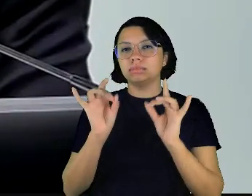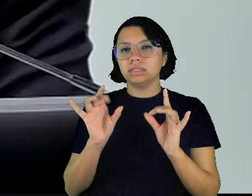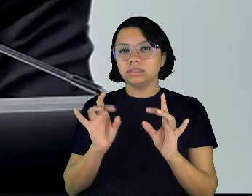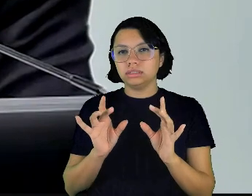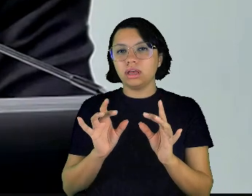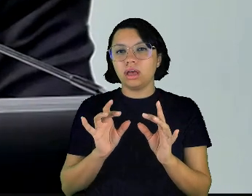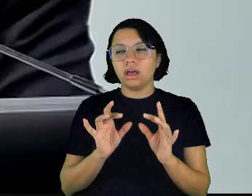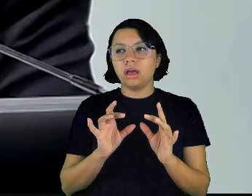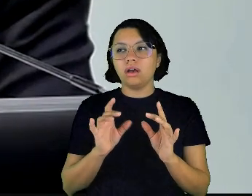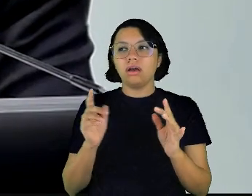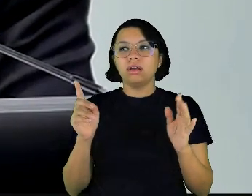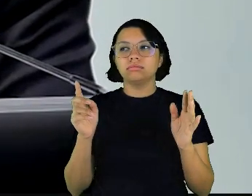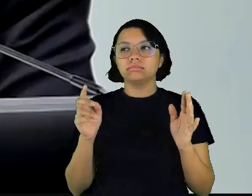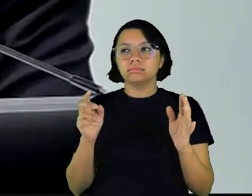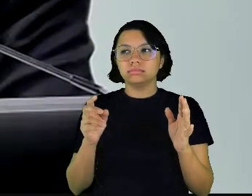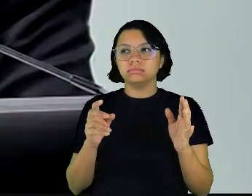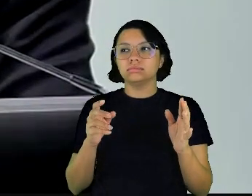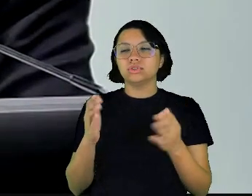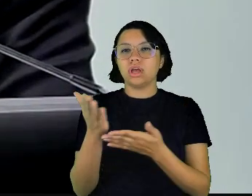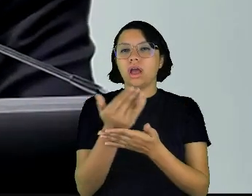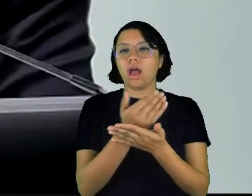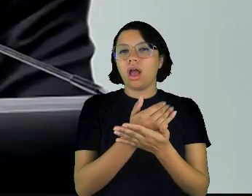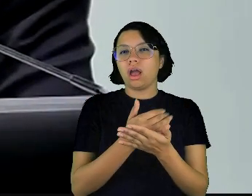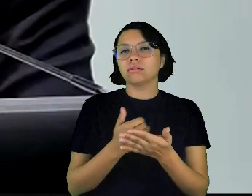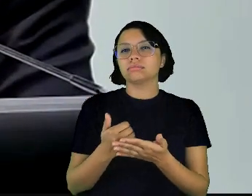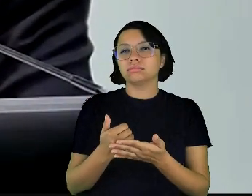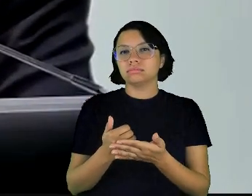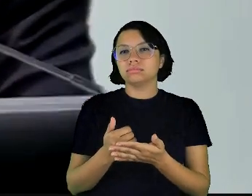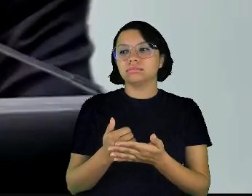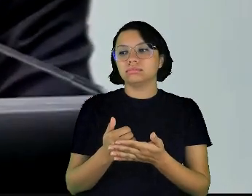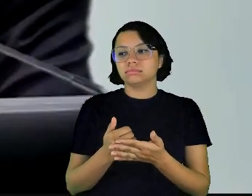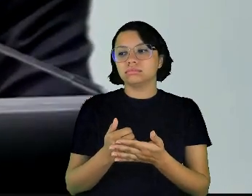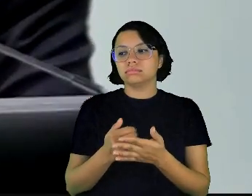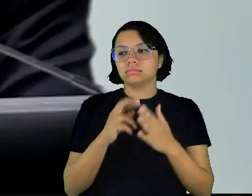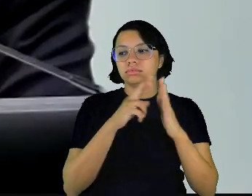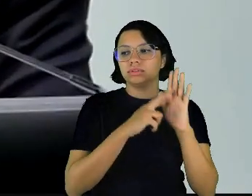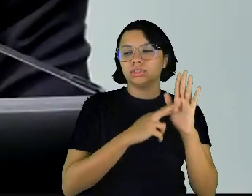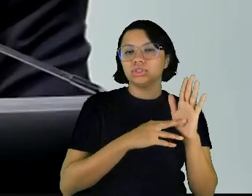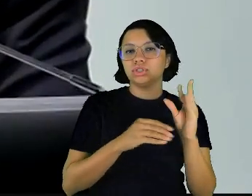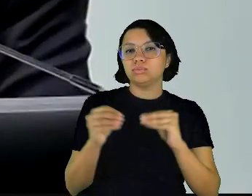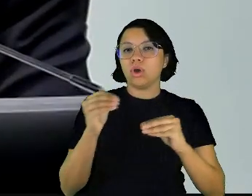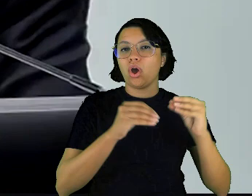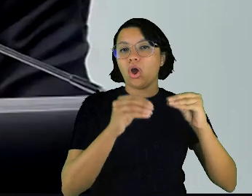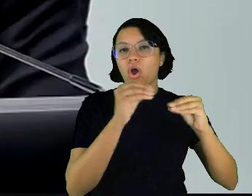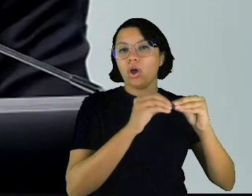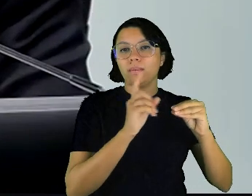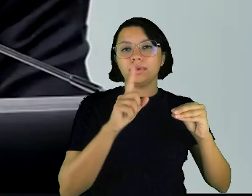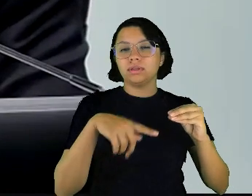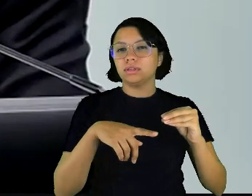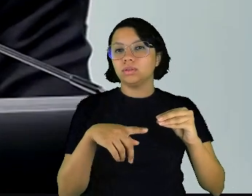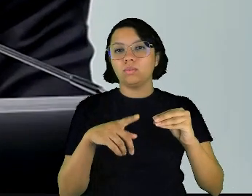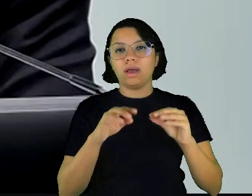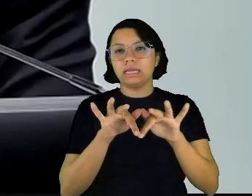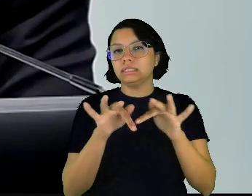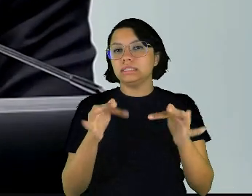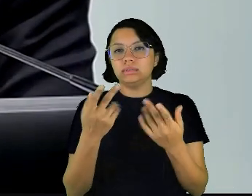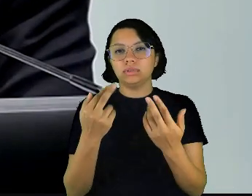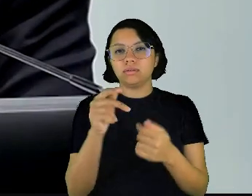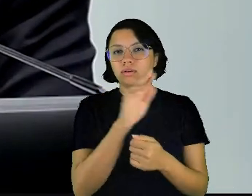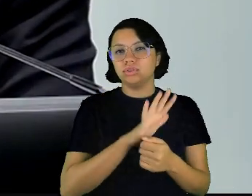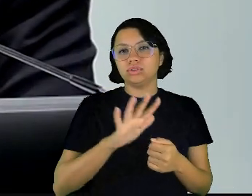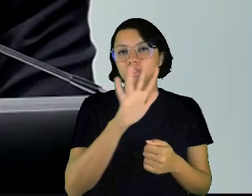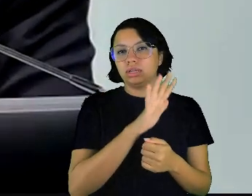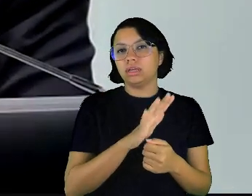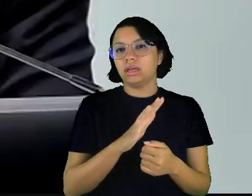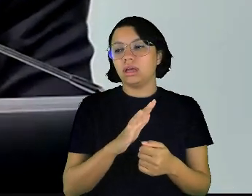questão do sistema de capitalização, né, do regime complementar, que não é a repartição simples, como é o regime geral, e aí se